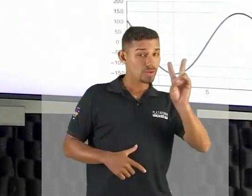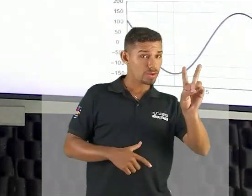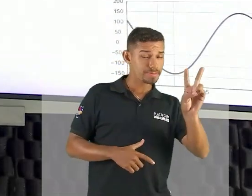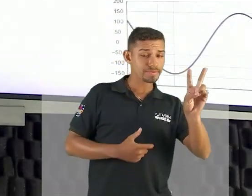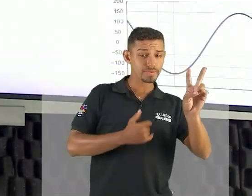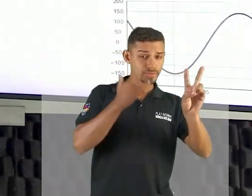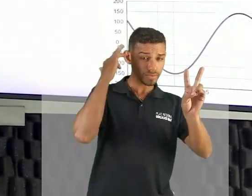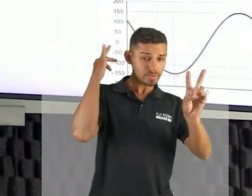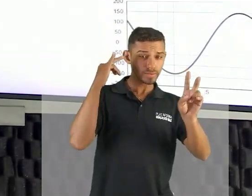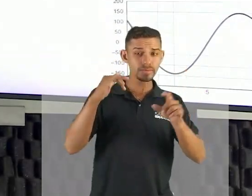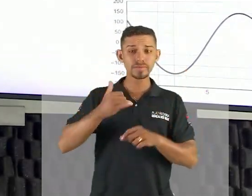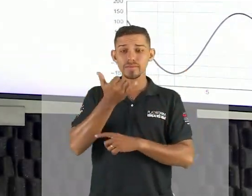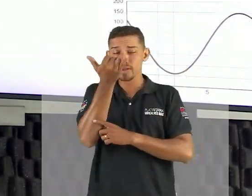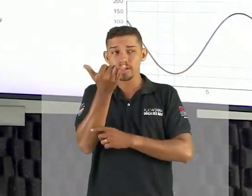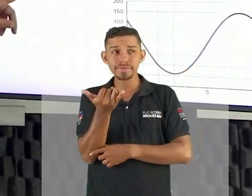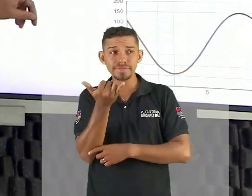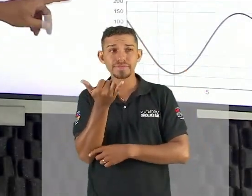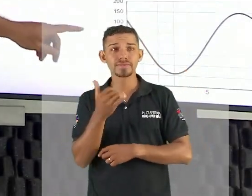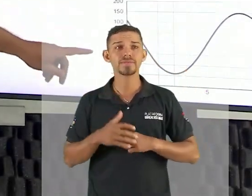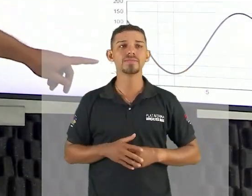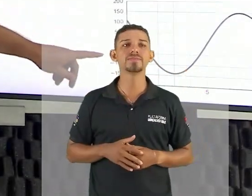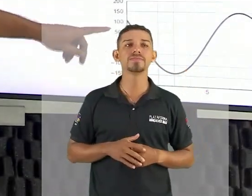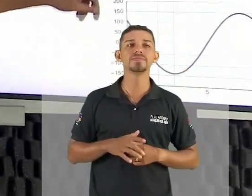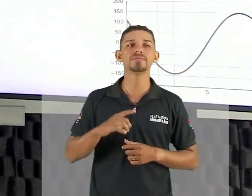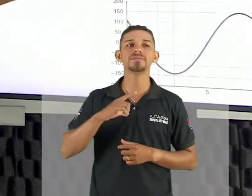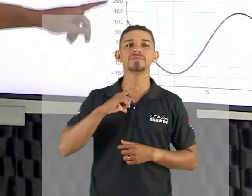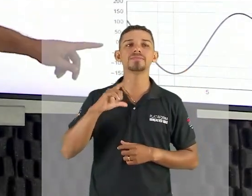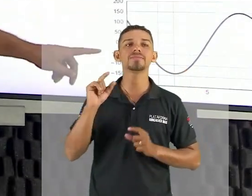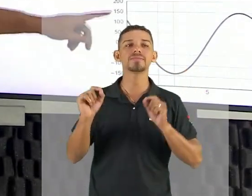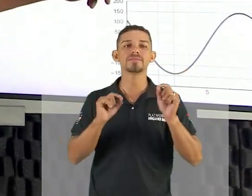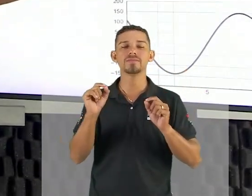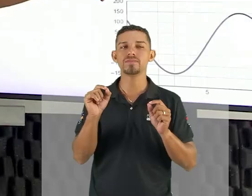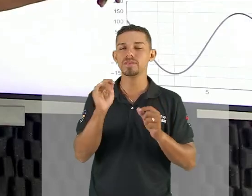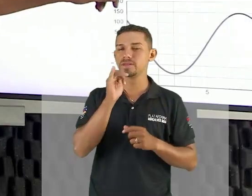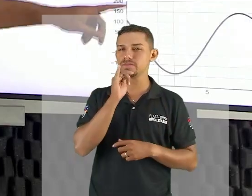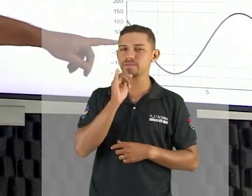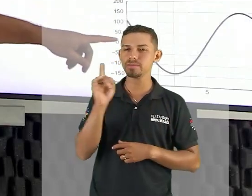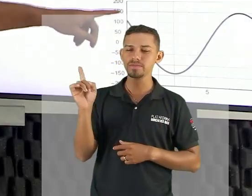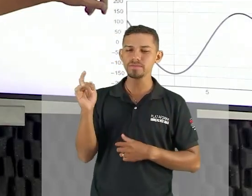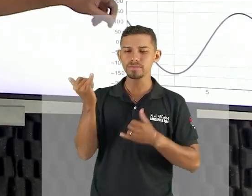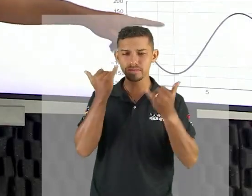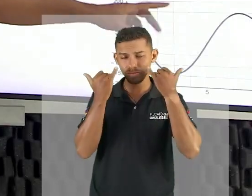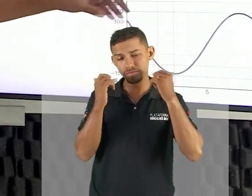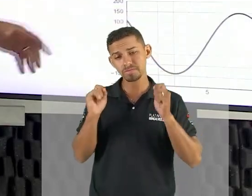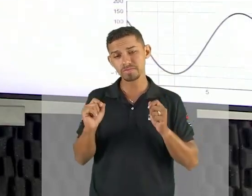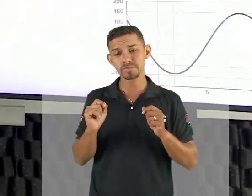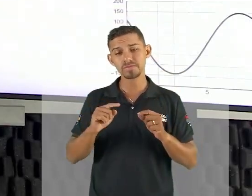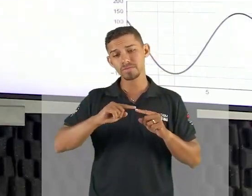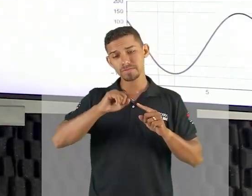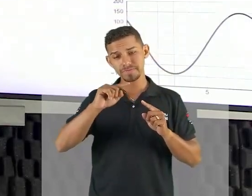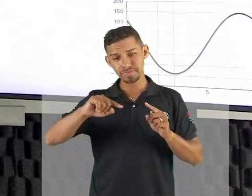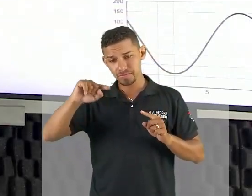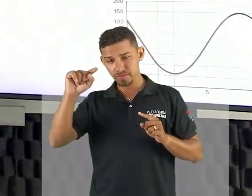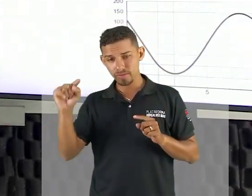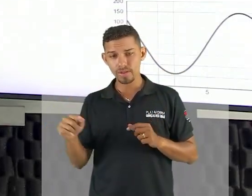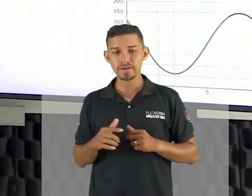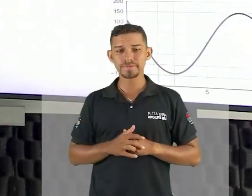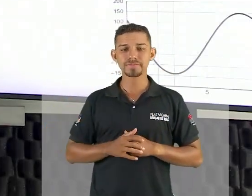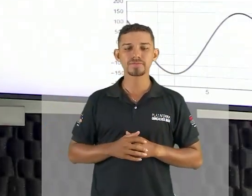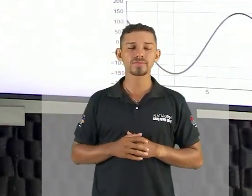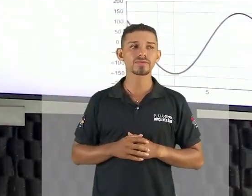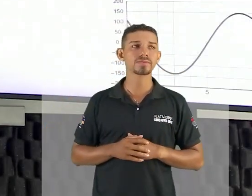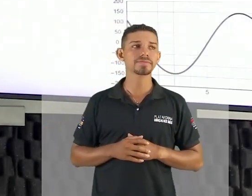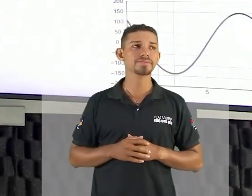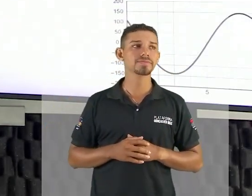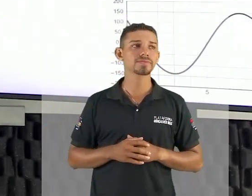gente tem que olhar pro gráfico O que que tem aqui no gráfico aqui é só informações pode ser até essa altura aqui